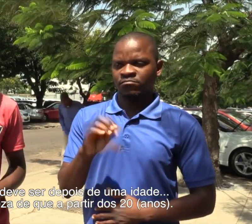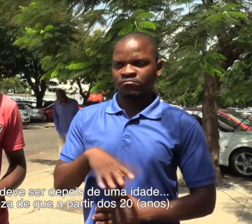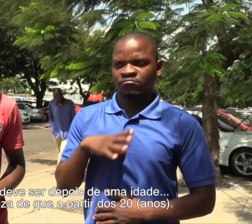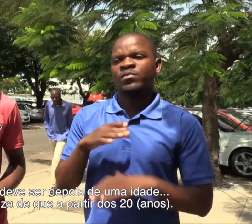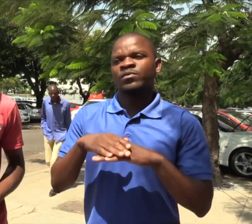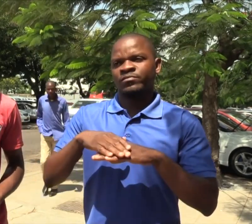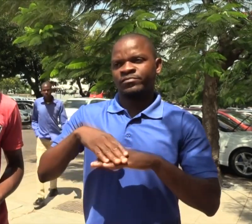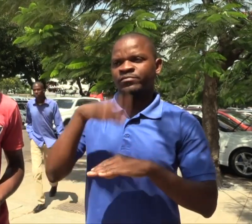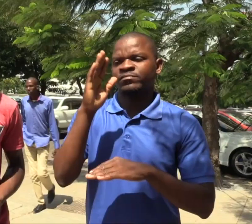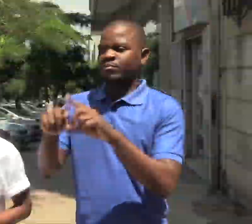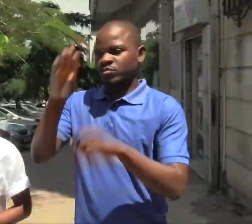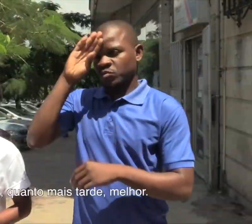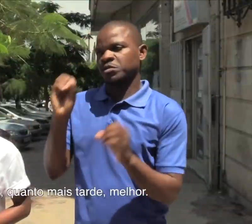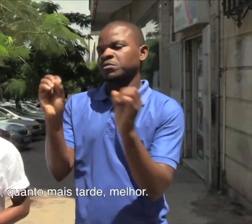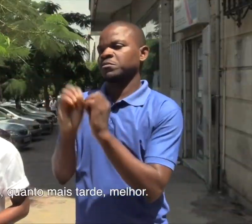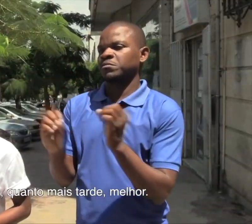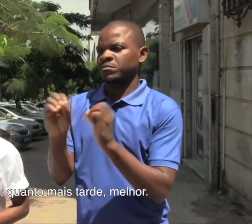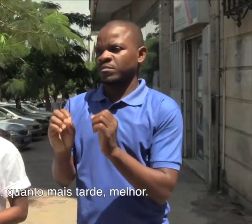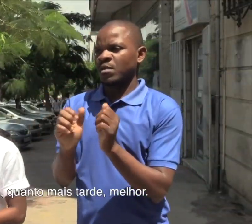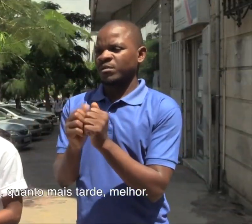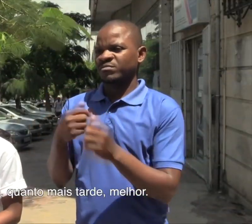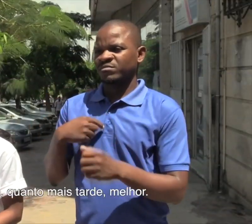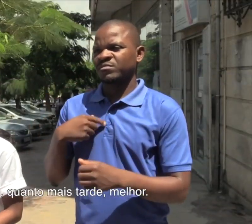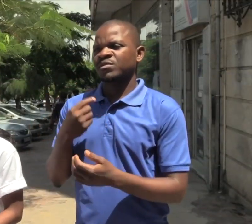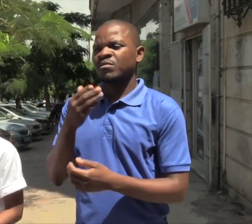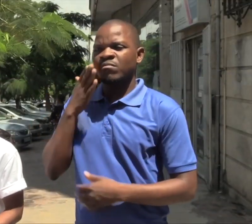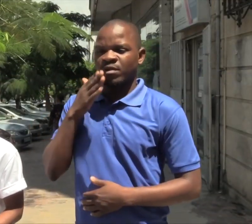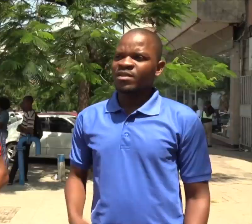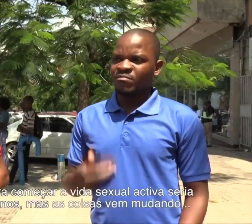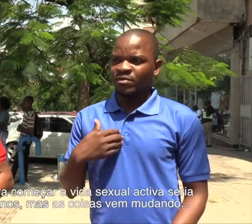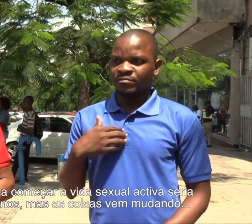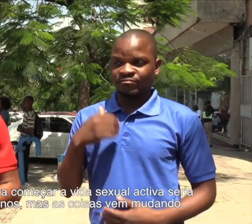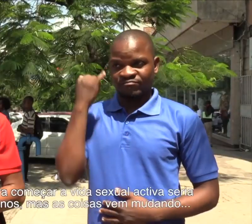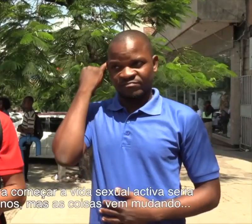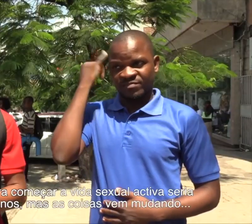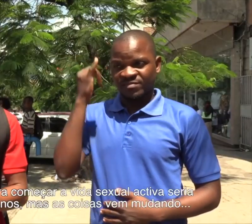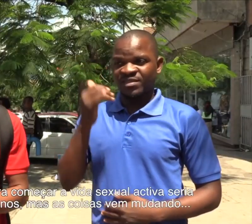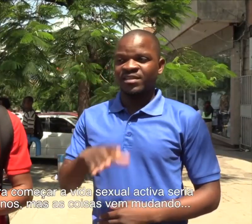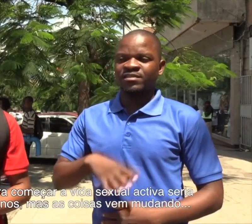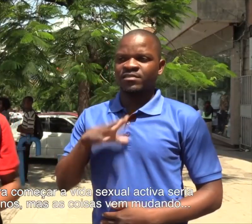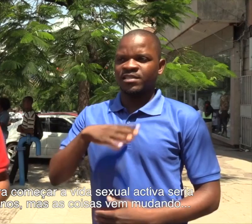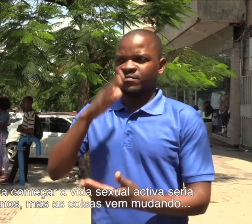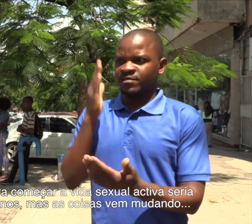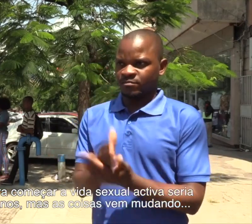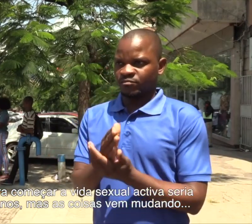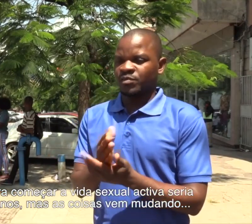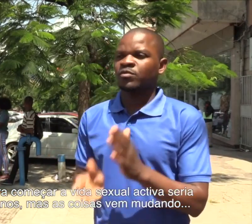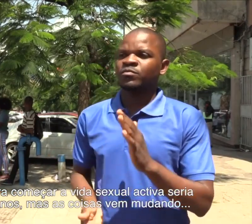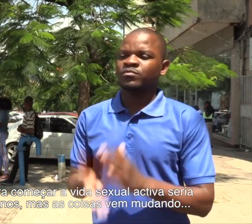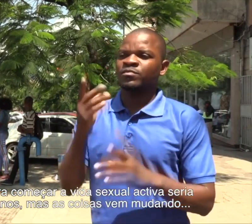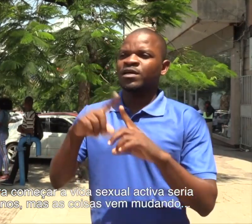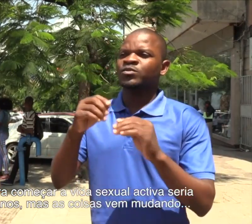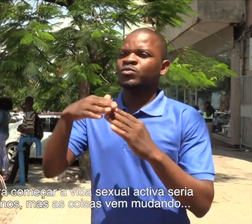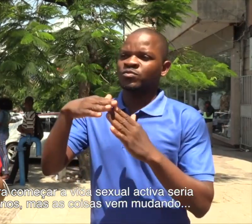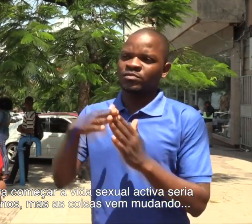em frente isso é Para mim quanto mais tarde melhor ainda porque a idade certa para começar o auto